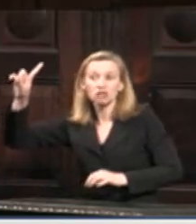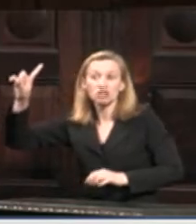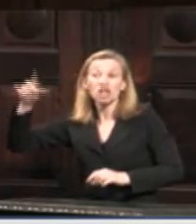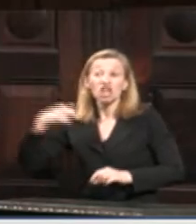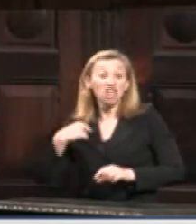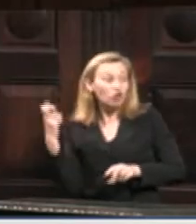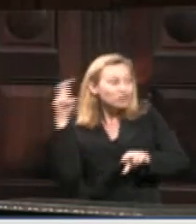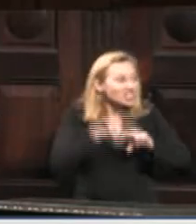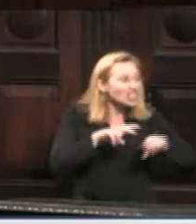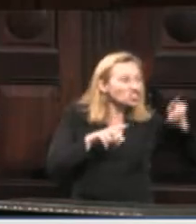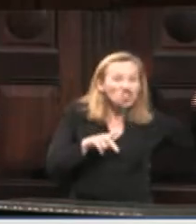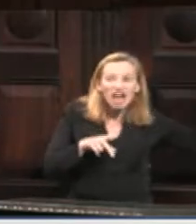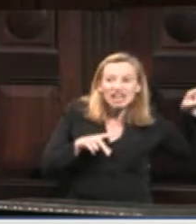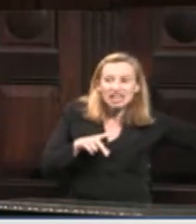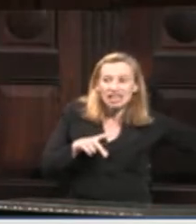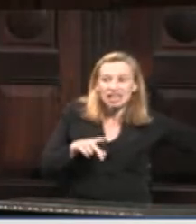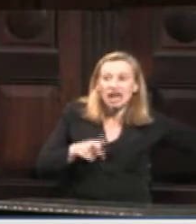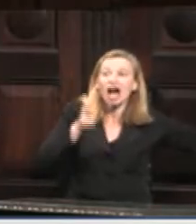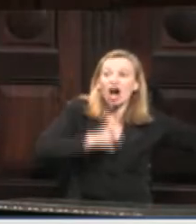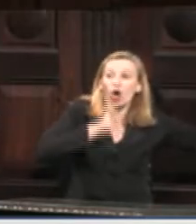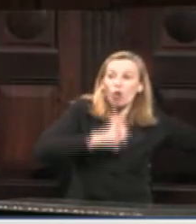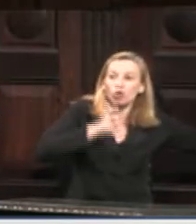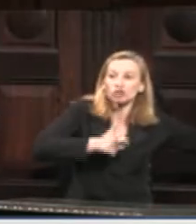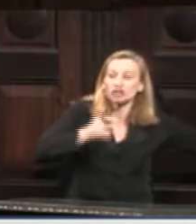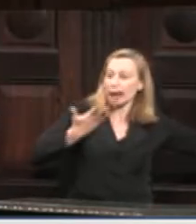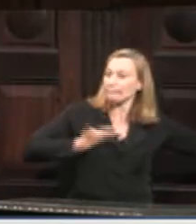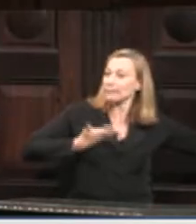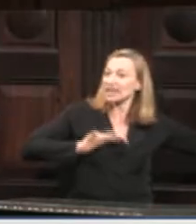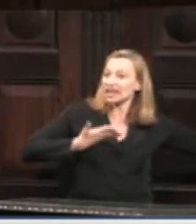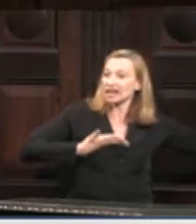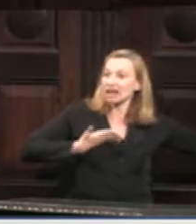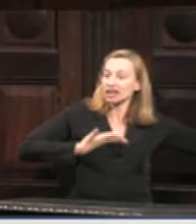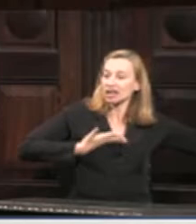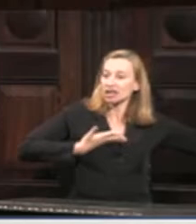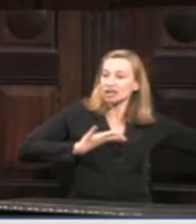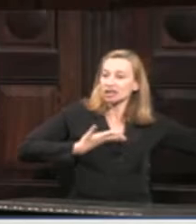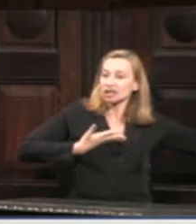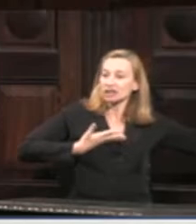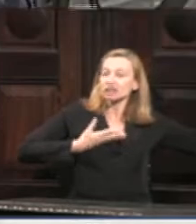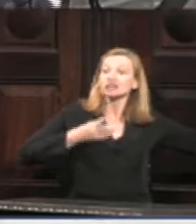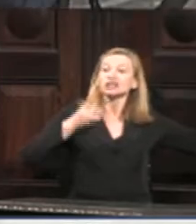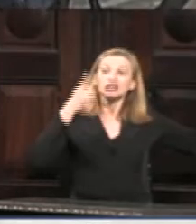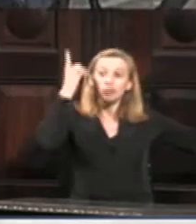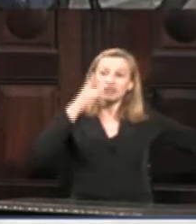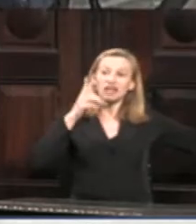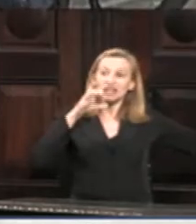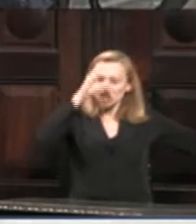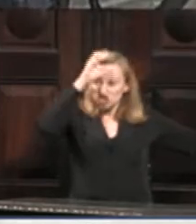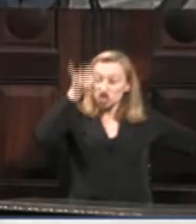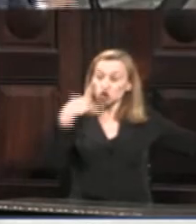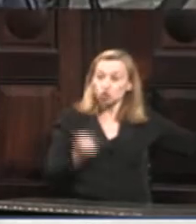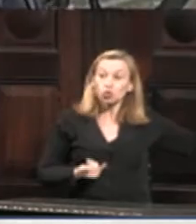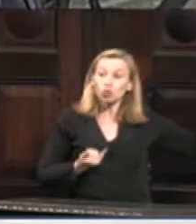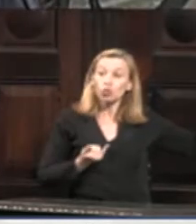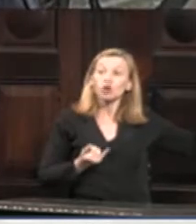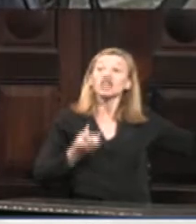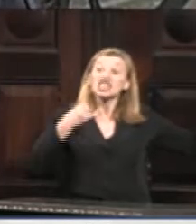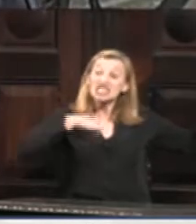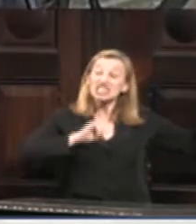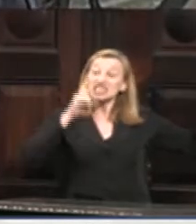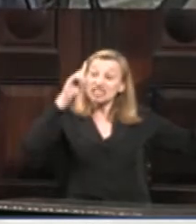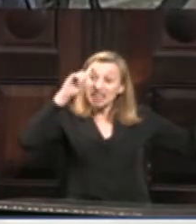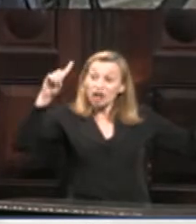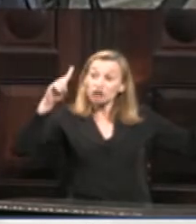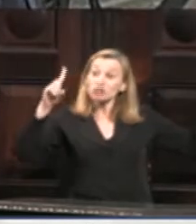cadeira onde está a minha querida amiga operosa deputada Tia Ju, eu serei